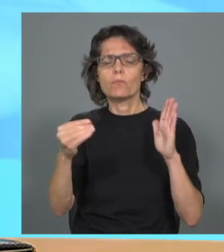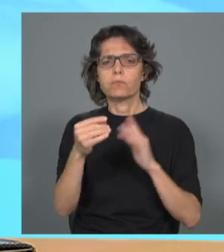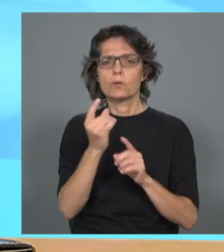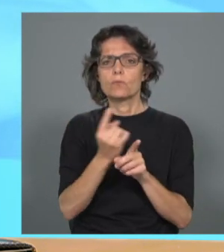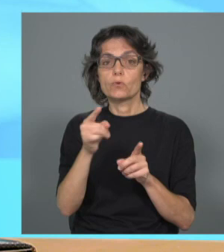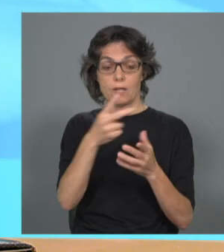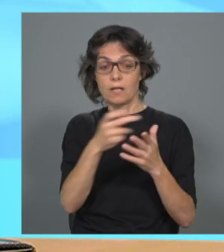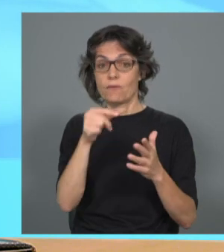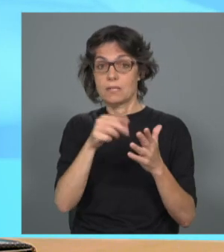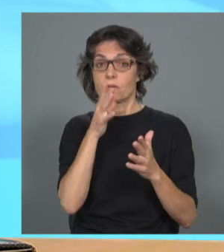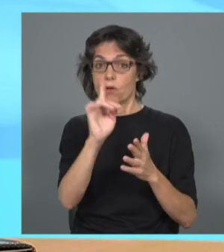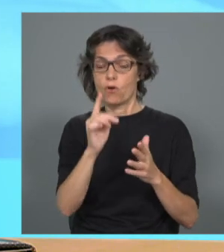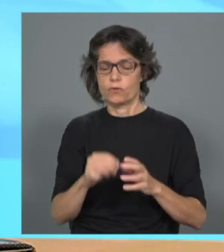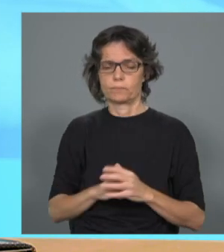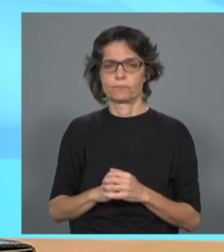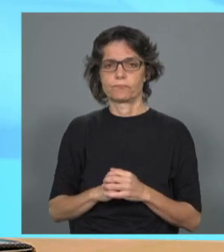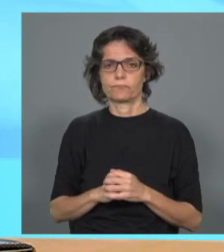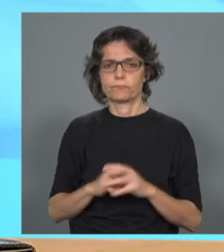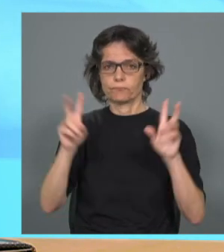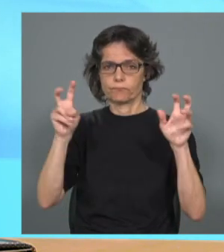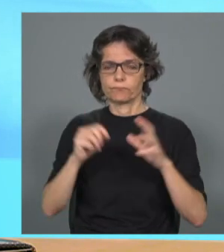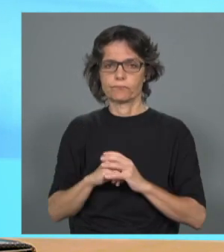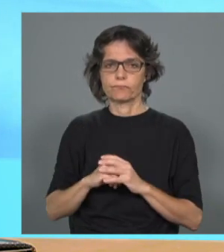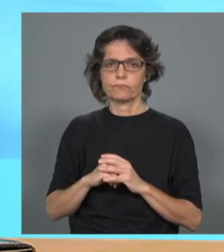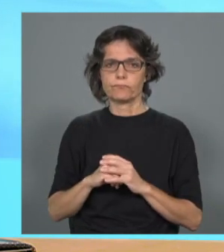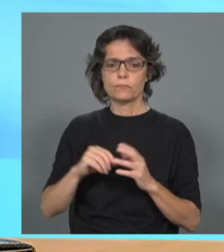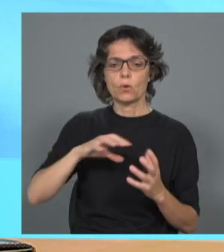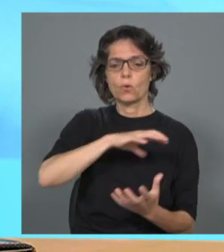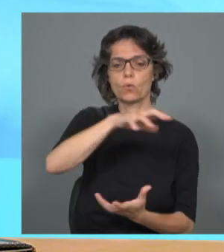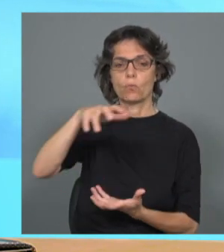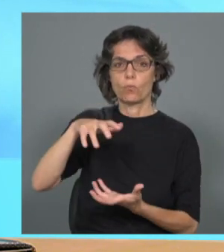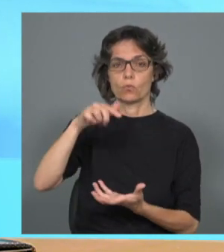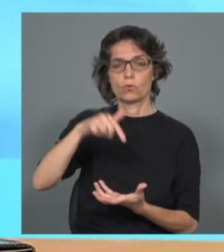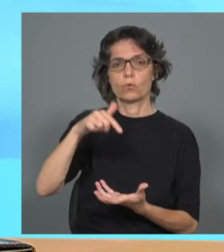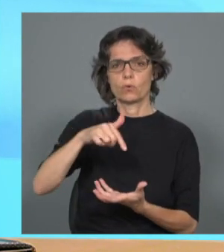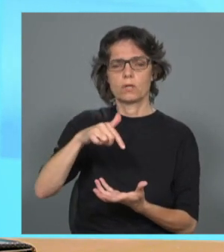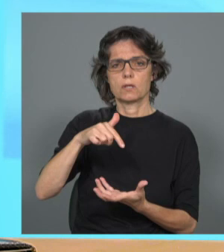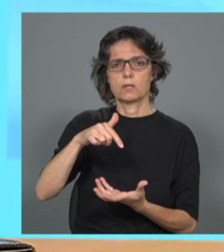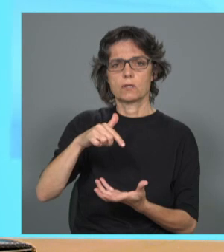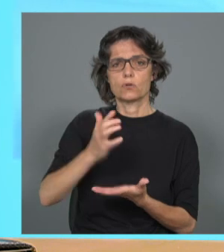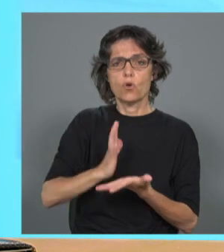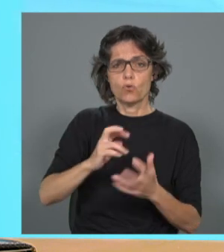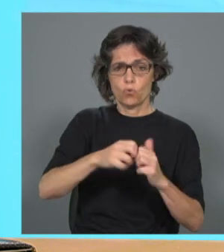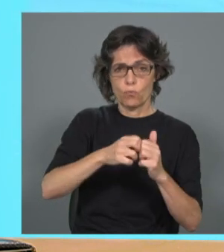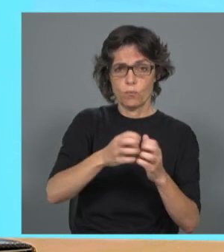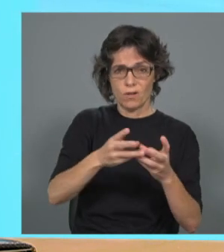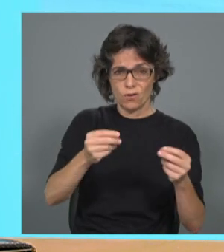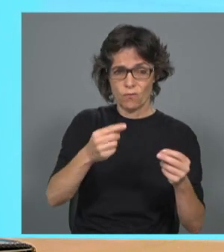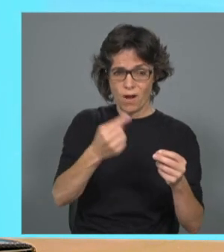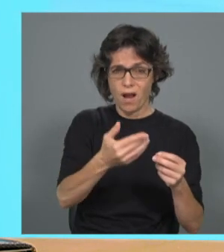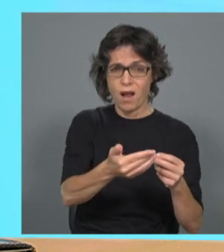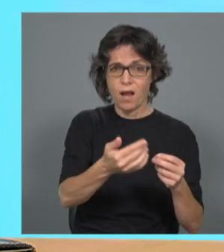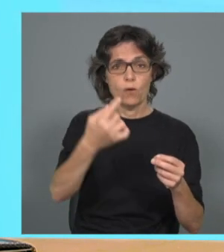muito claro, quando ele diz: o mundo é algo mais do que um problema a resolver, é